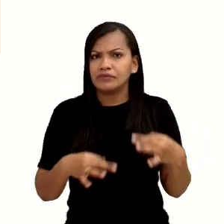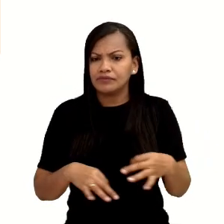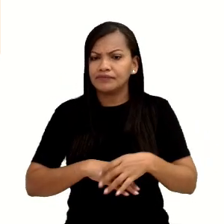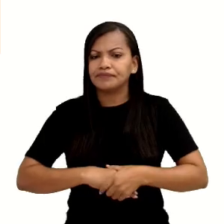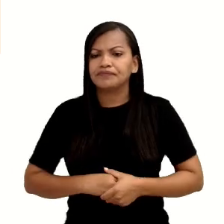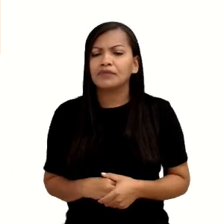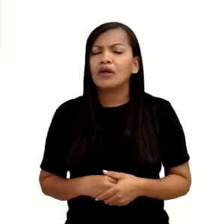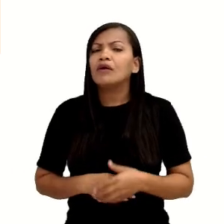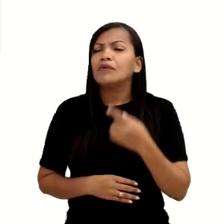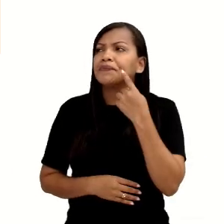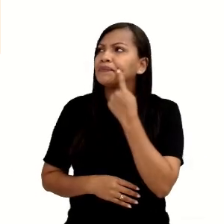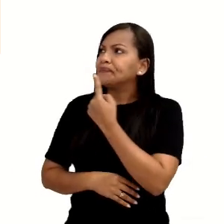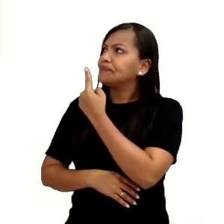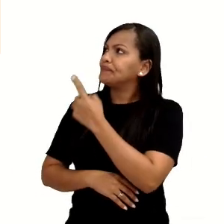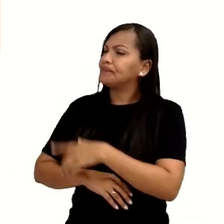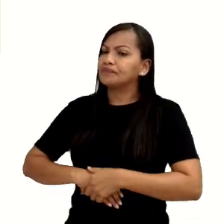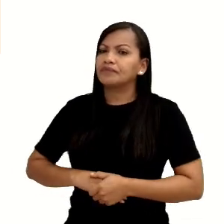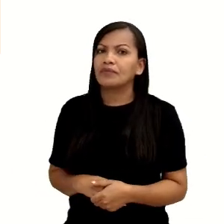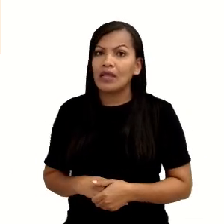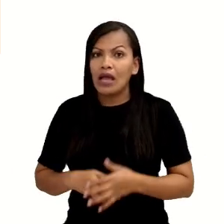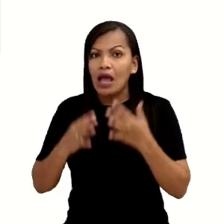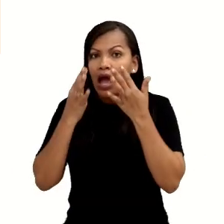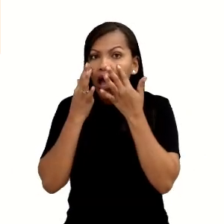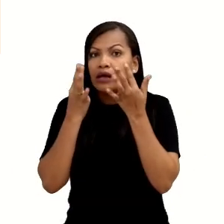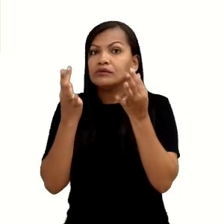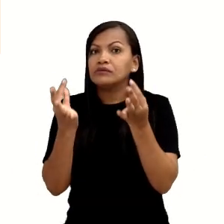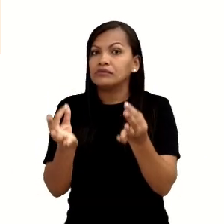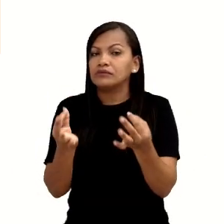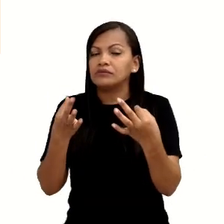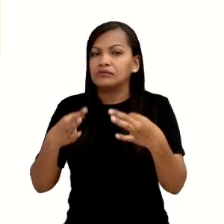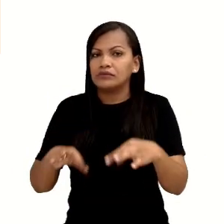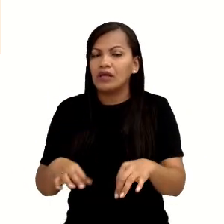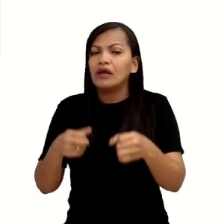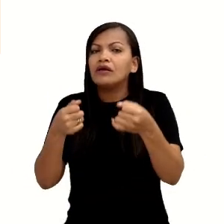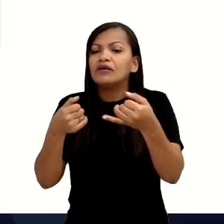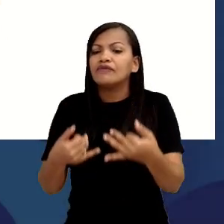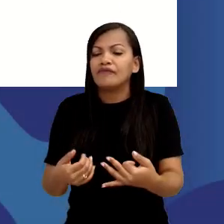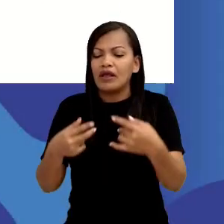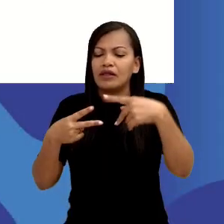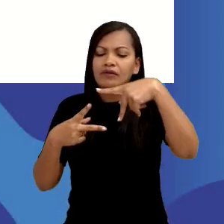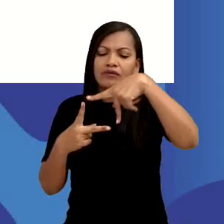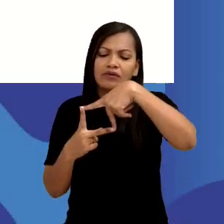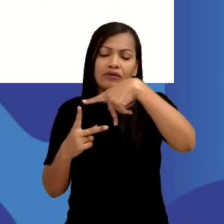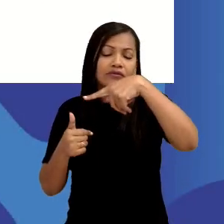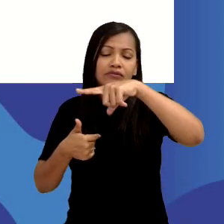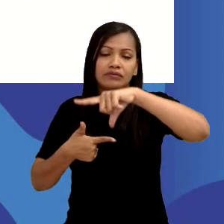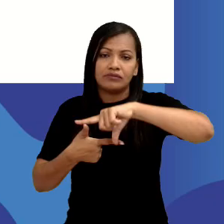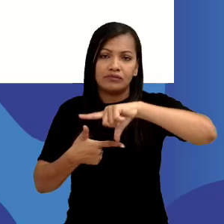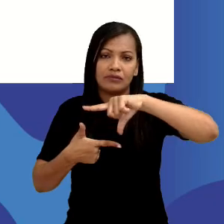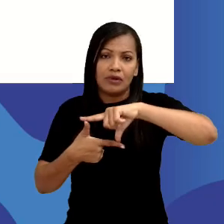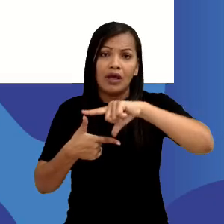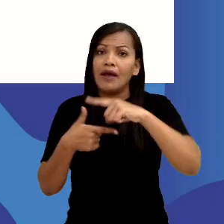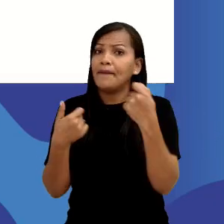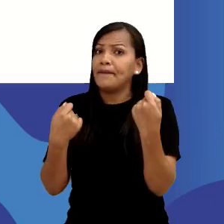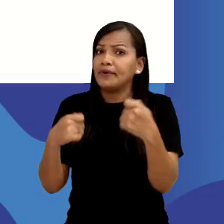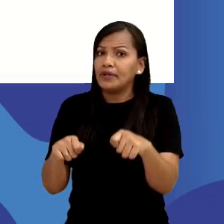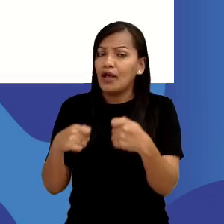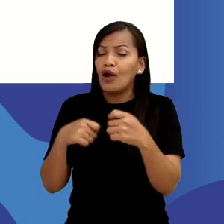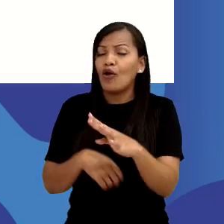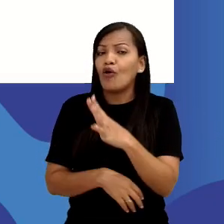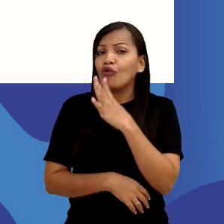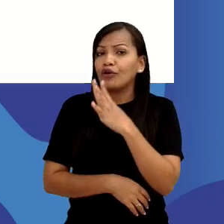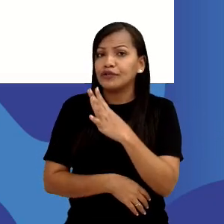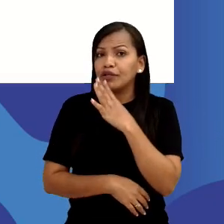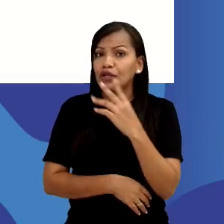lá. Começando aqui com o retângulo, presta bem atenção. Quando a gente fala do retângulo, a gente precisa conhecer os dois elementos